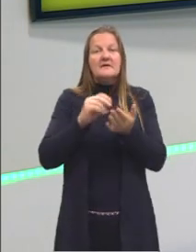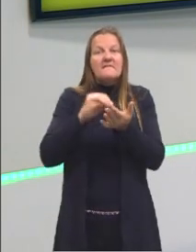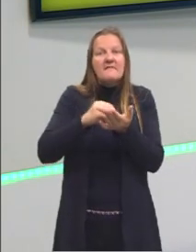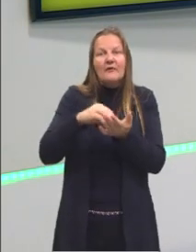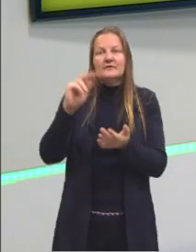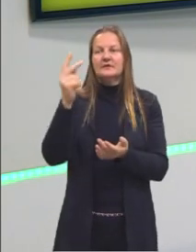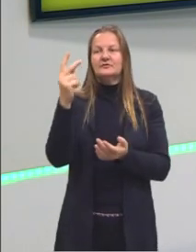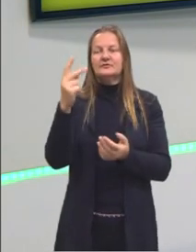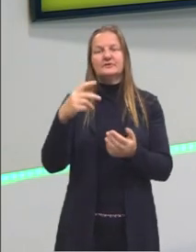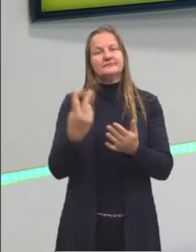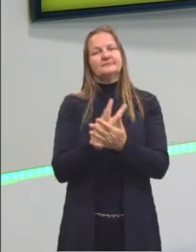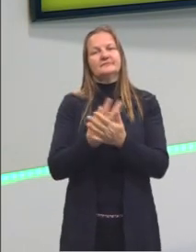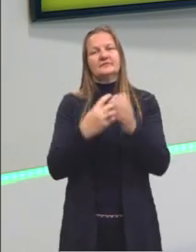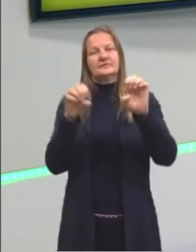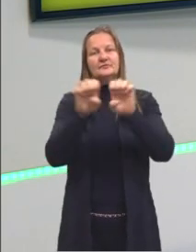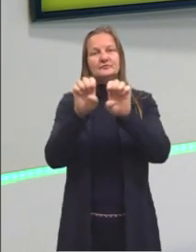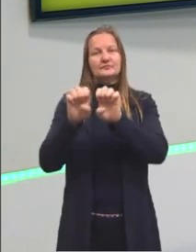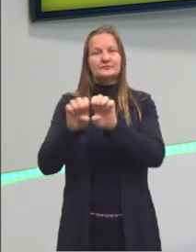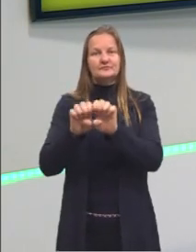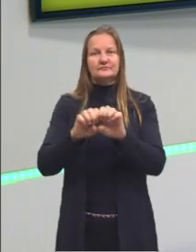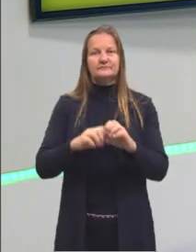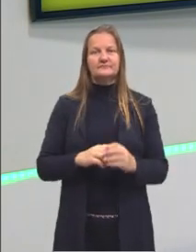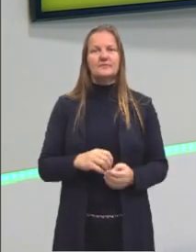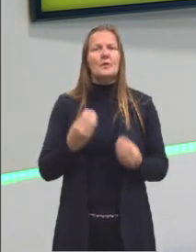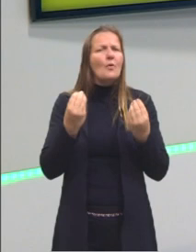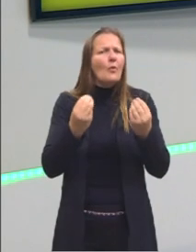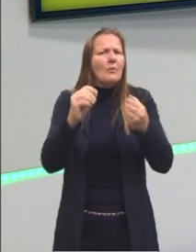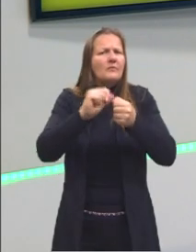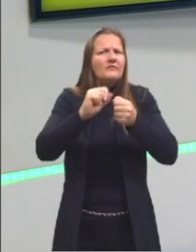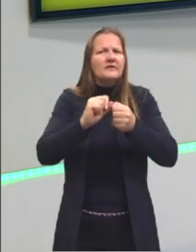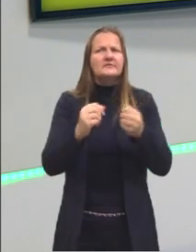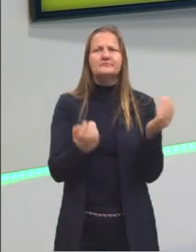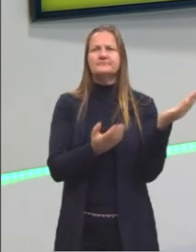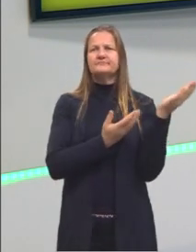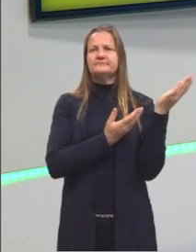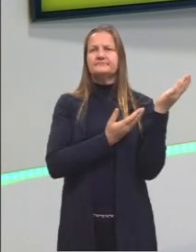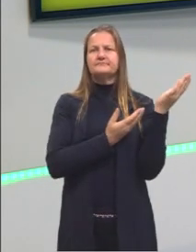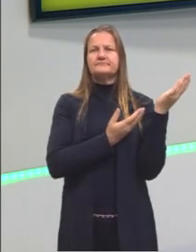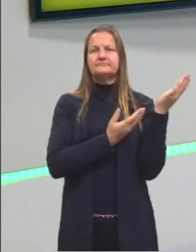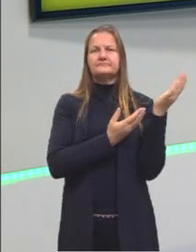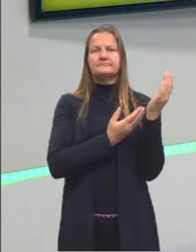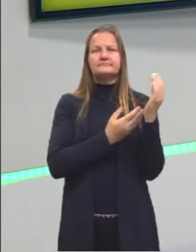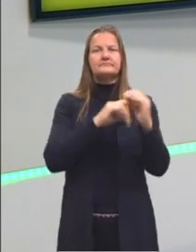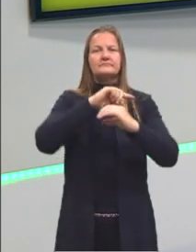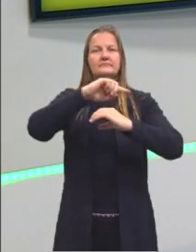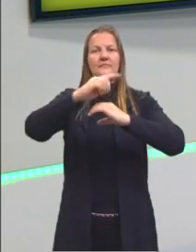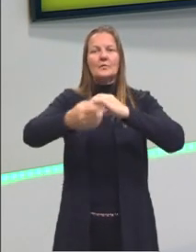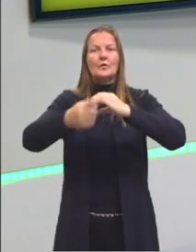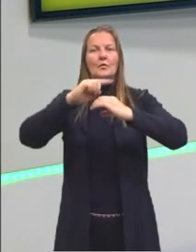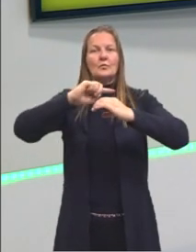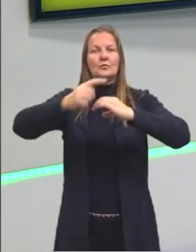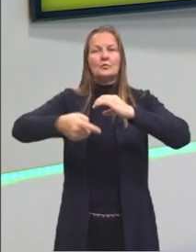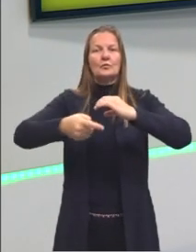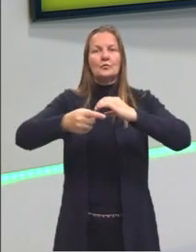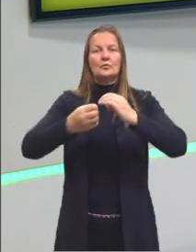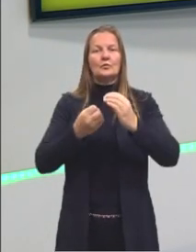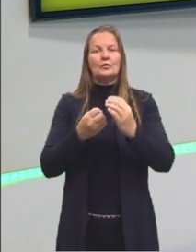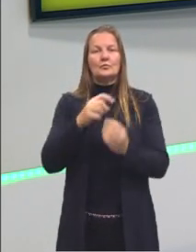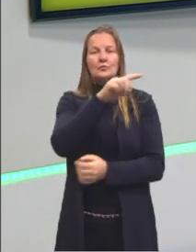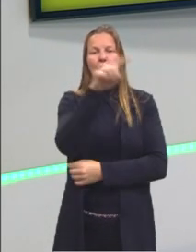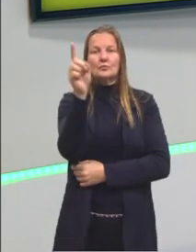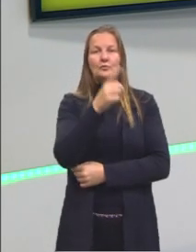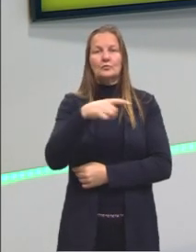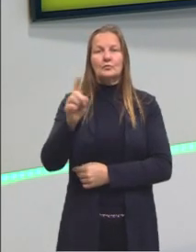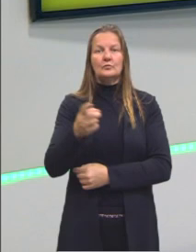hidrogênio mas tá errado a estrutura de vocês Então como que eu trouxe aqui um Orbital que uma distribuição eletrônica de um elemento